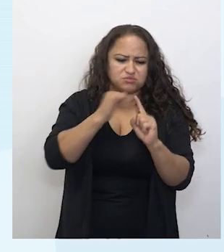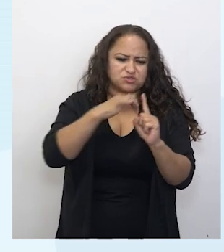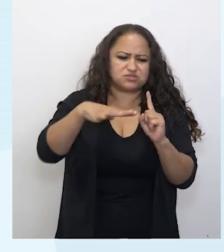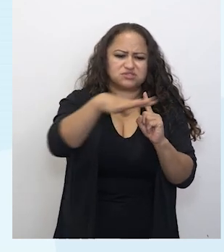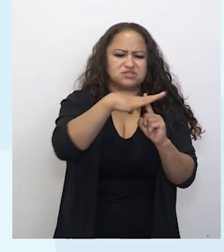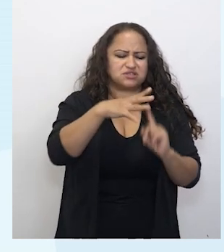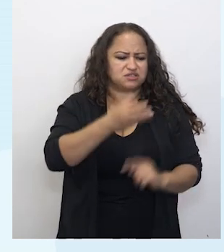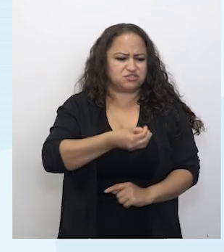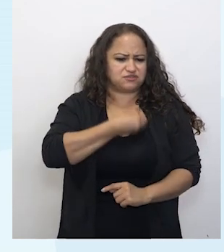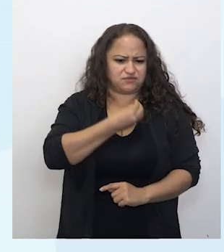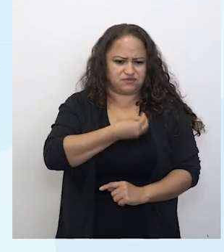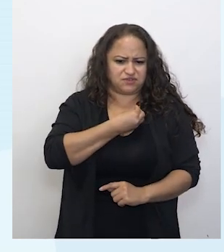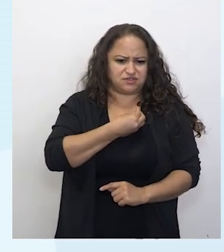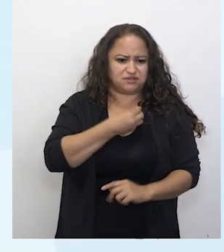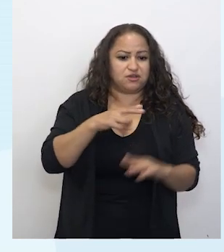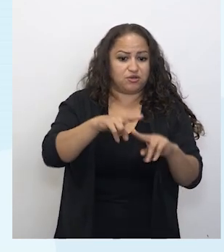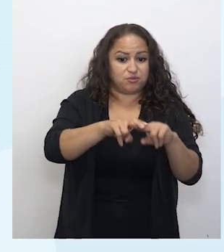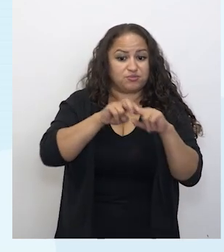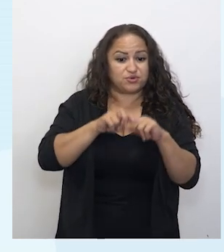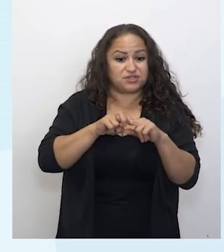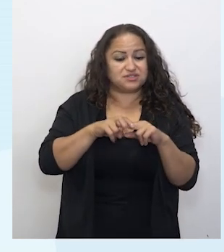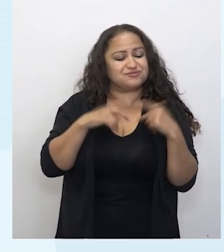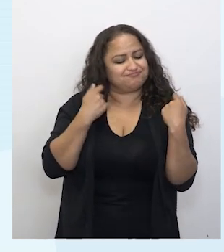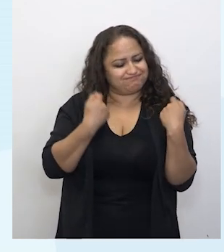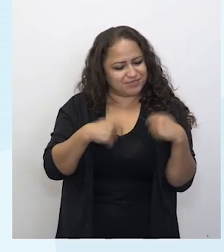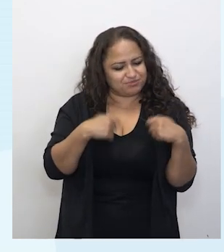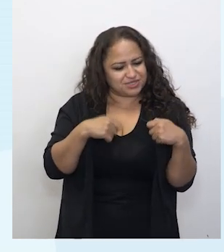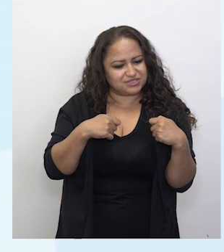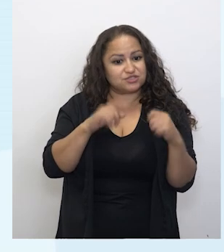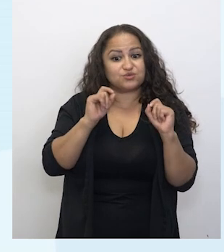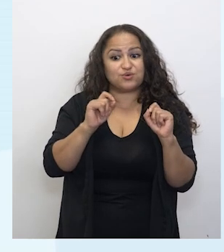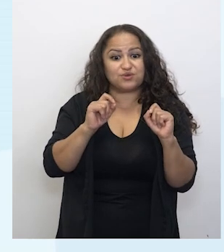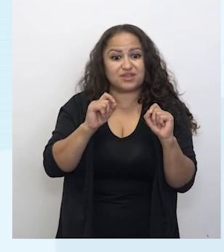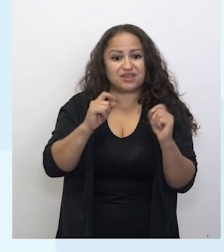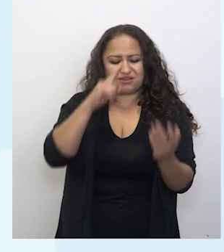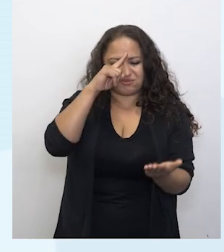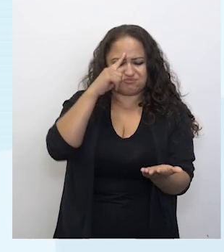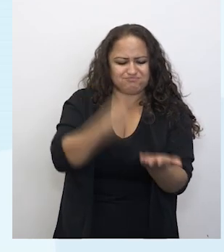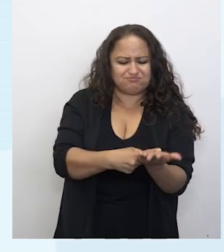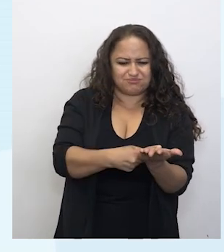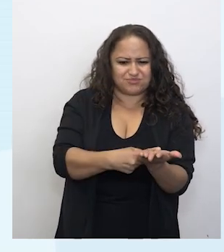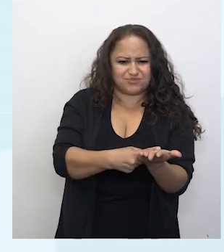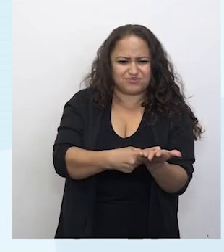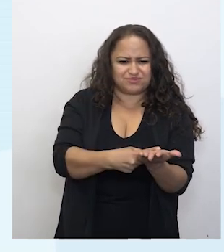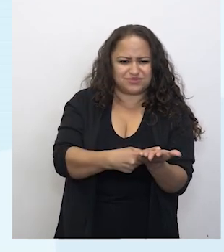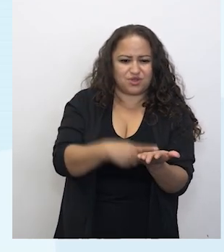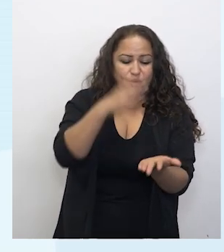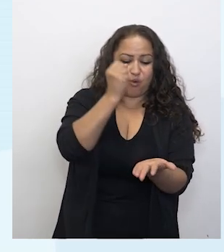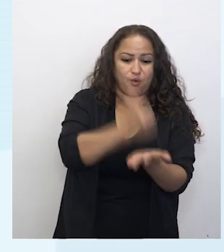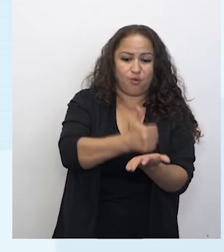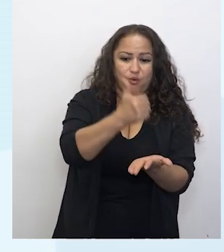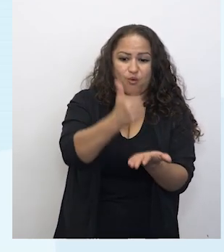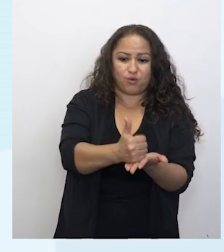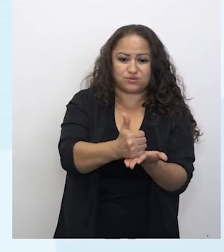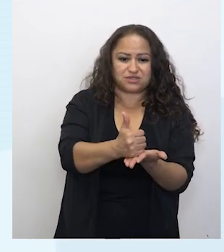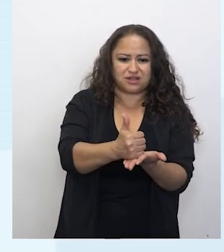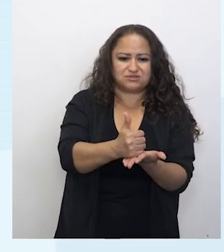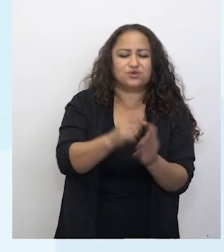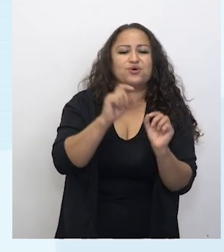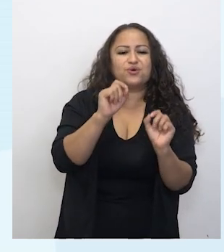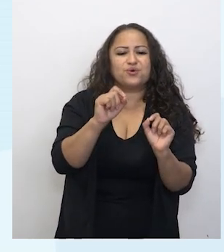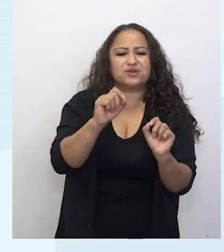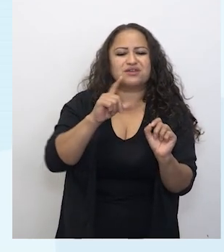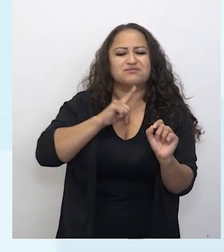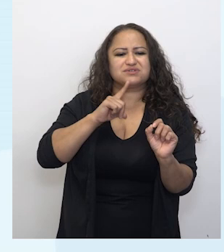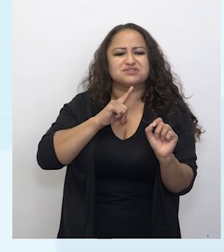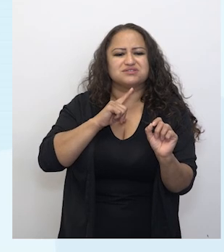Né? Assim, é necessário, né, fazer um pacto social, ou seja, um contrato social. E esse contrato será regido